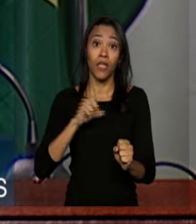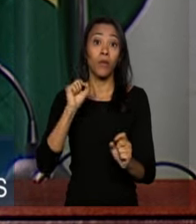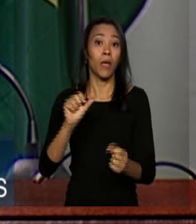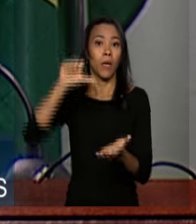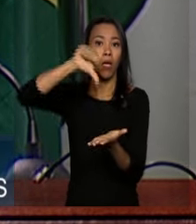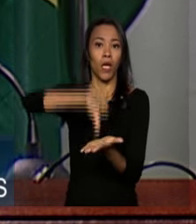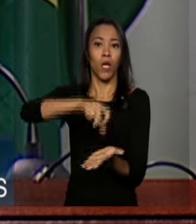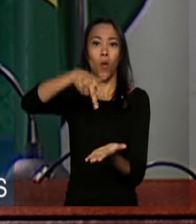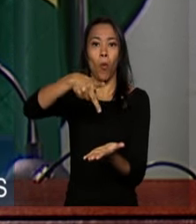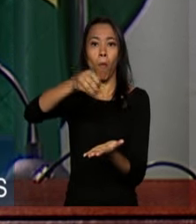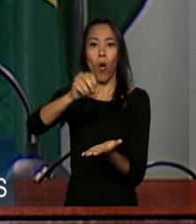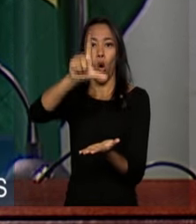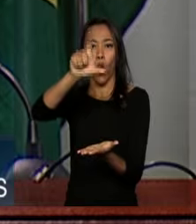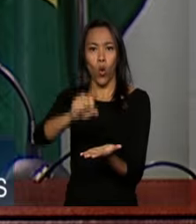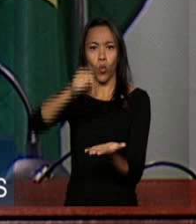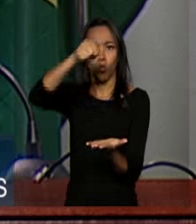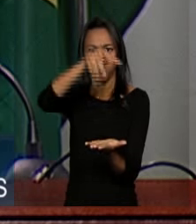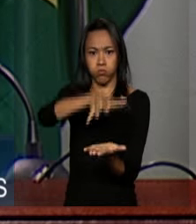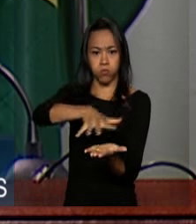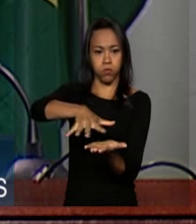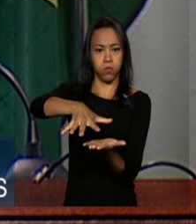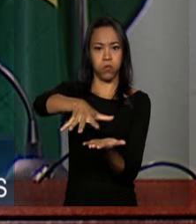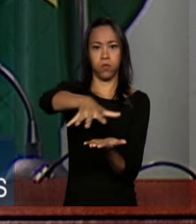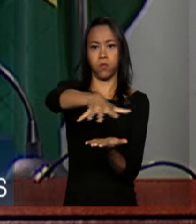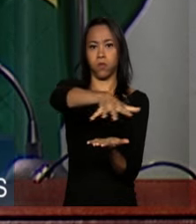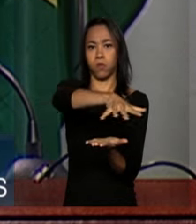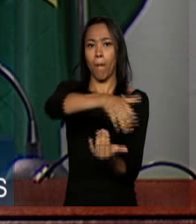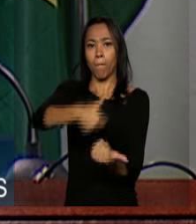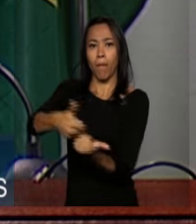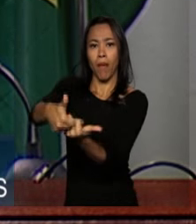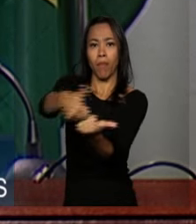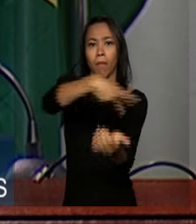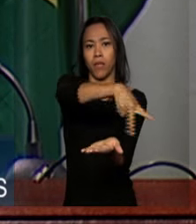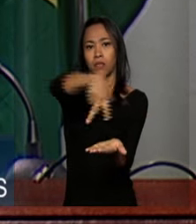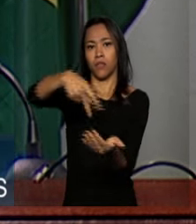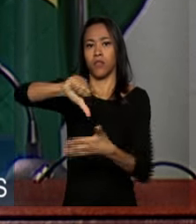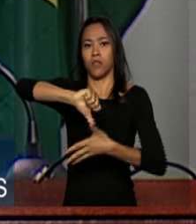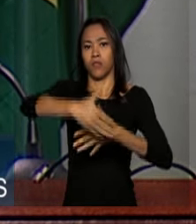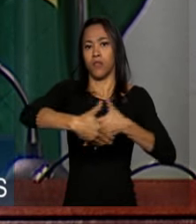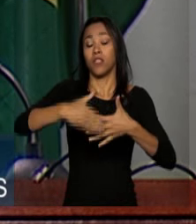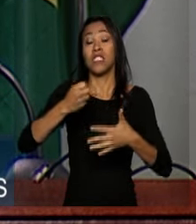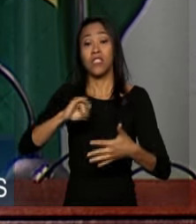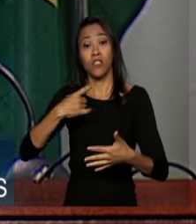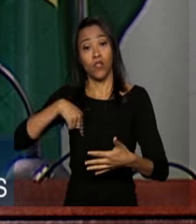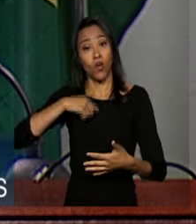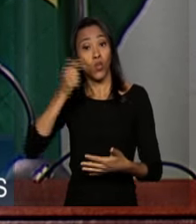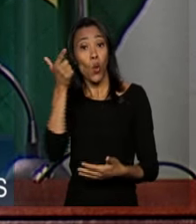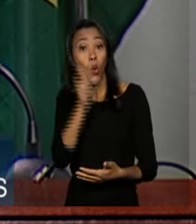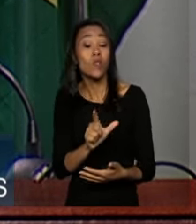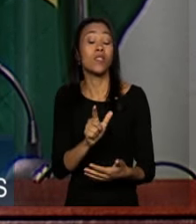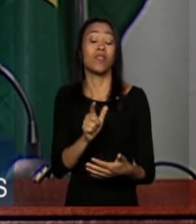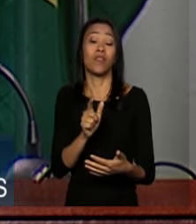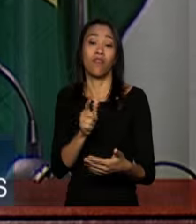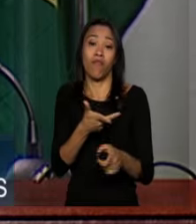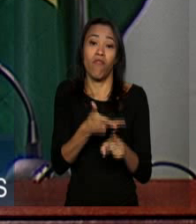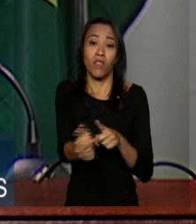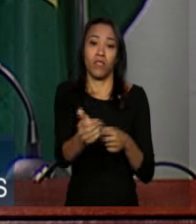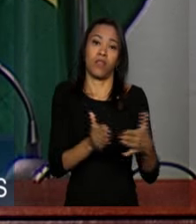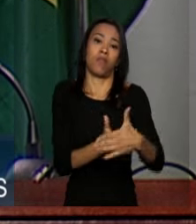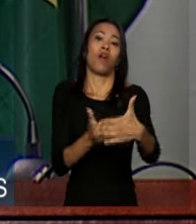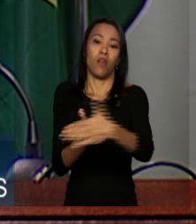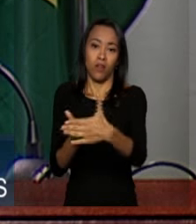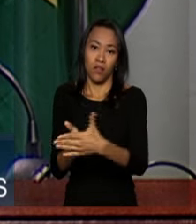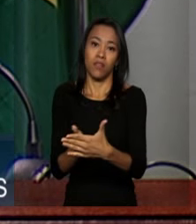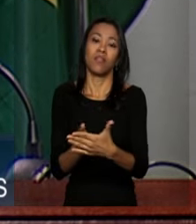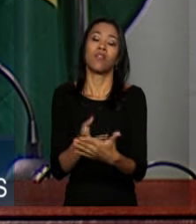relevante, sobretudo se formos capazes de superar os obstáculos que ainda nos separam.